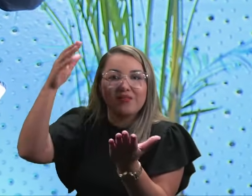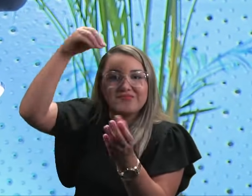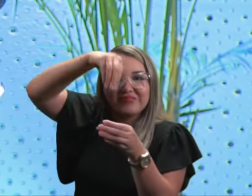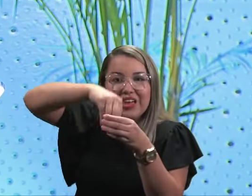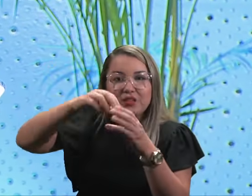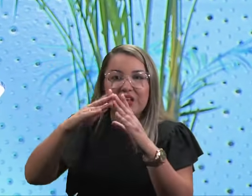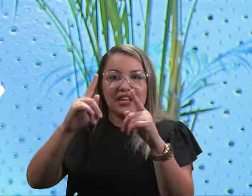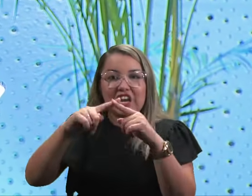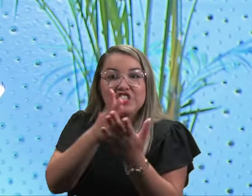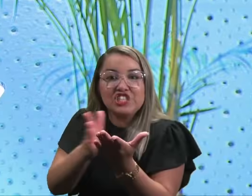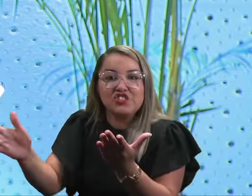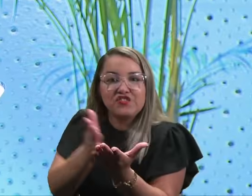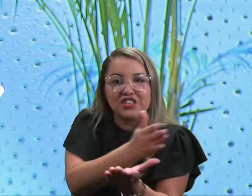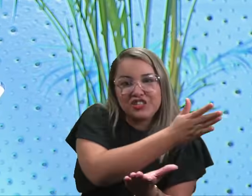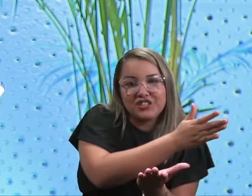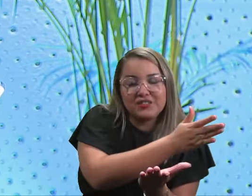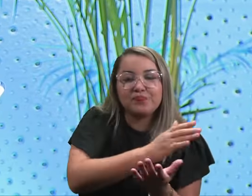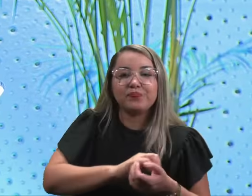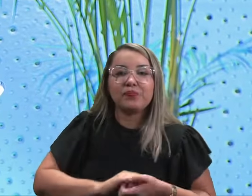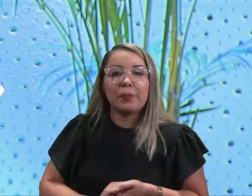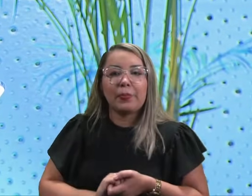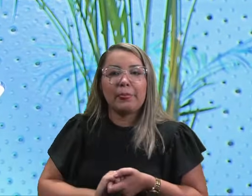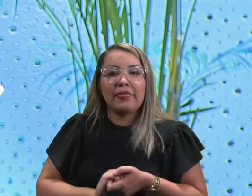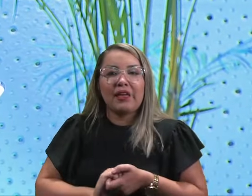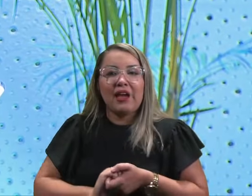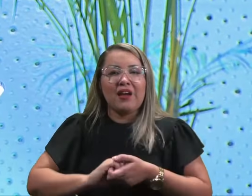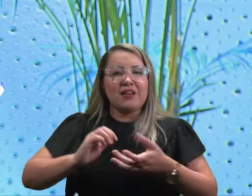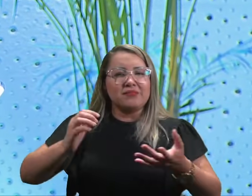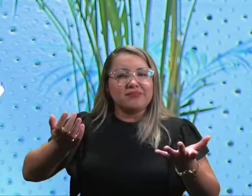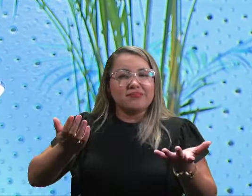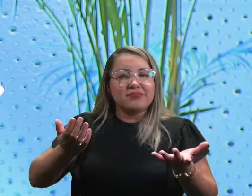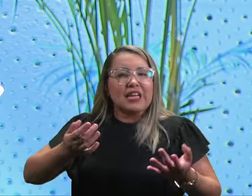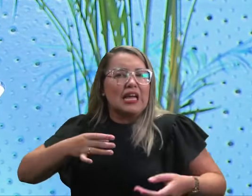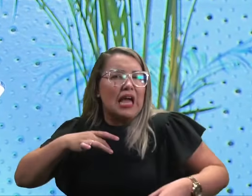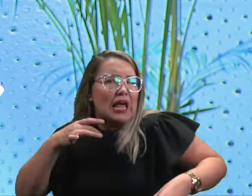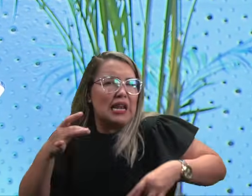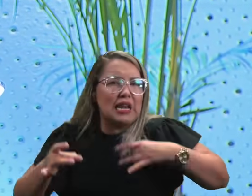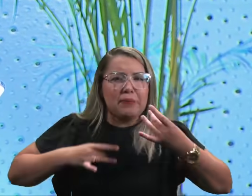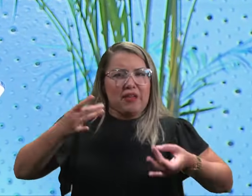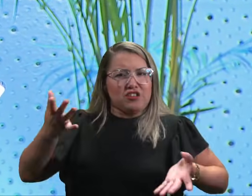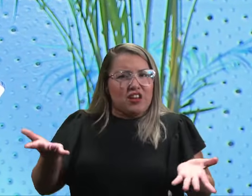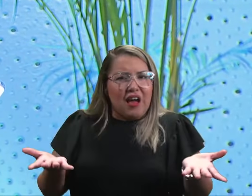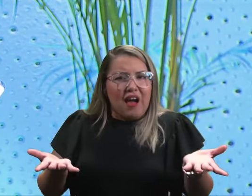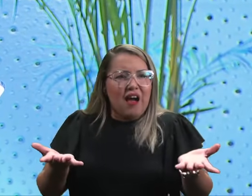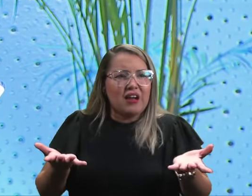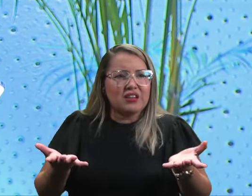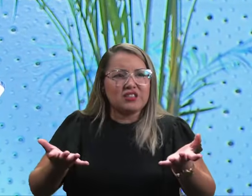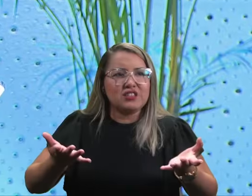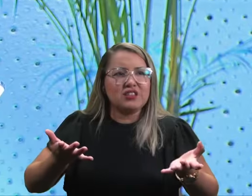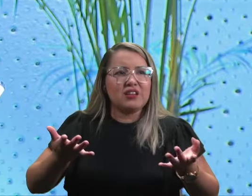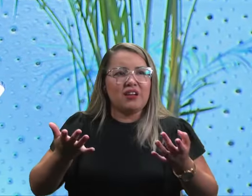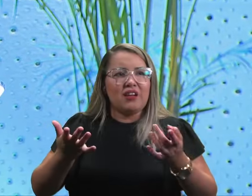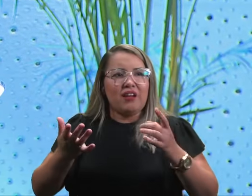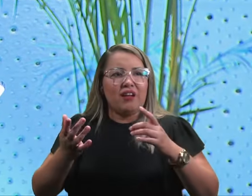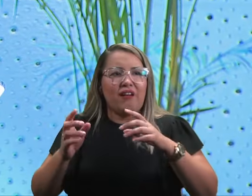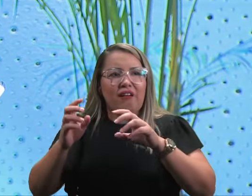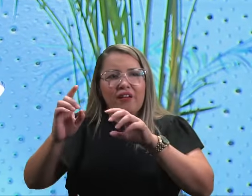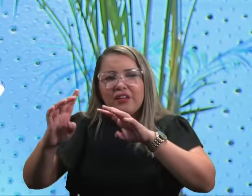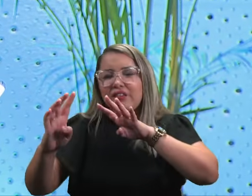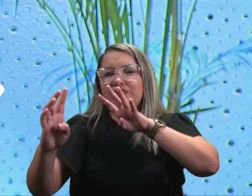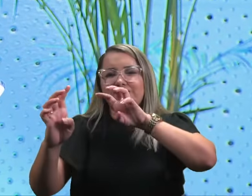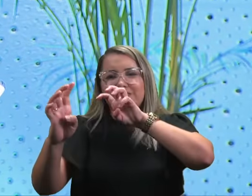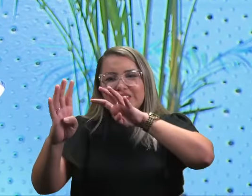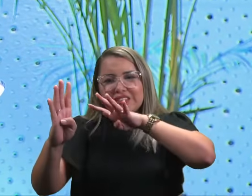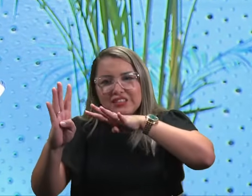esses dois pontos? Ele fala assim: imoralidade sexual, impureza, libertinagem. Aí vem idolatria,